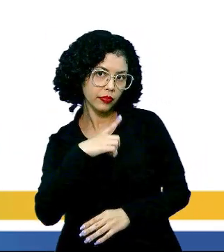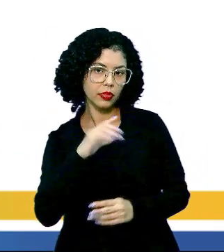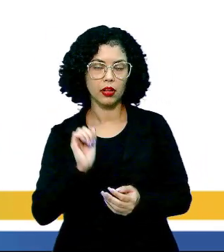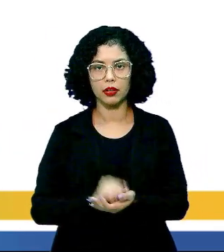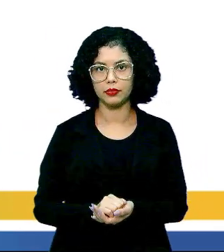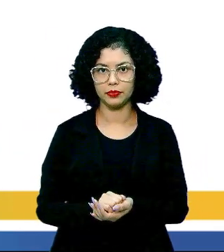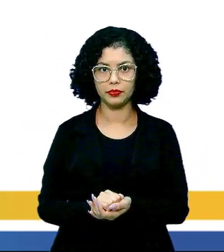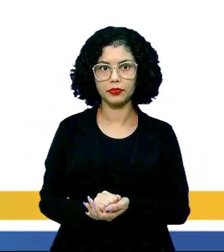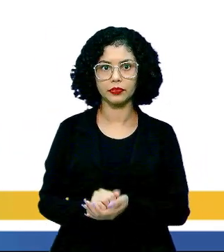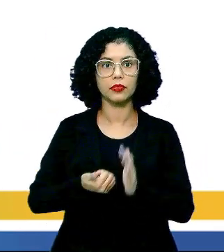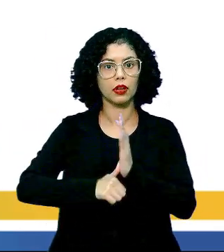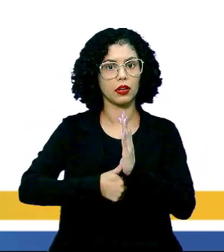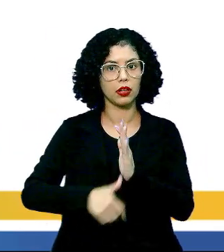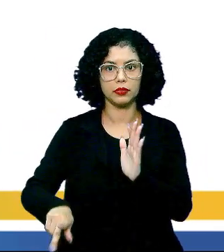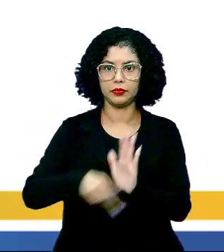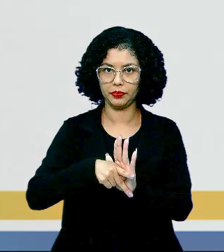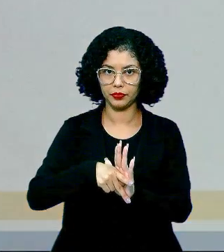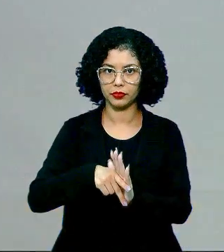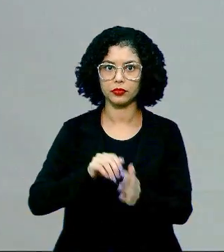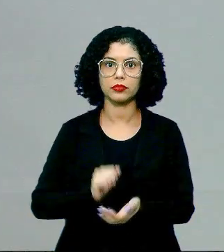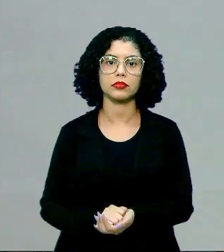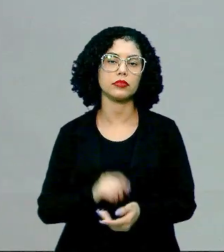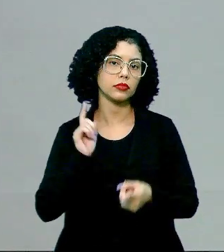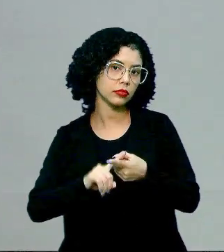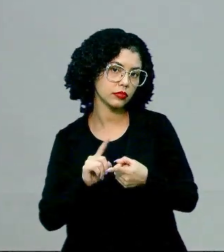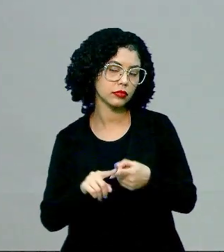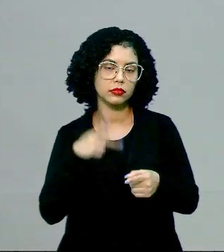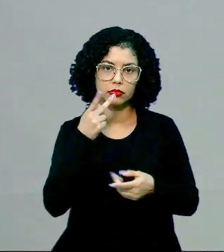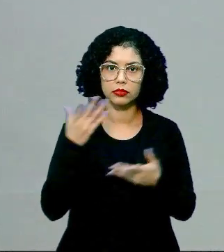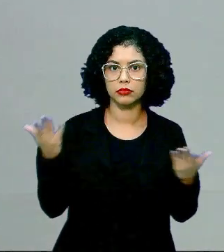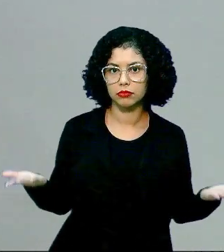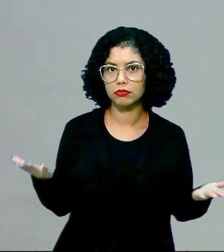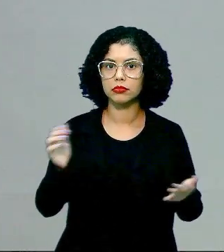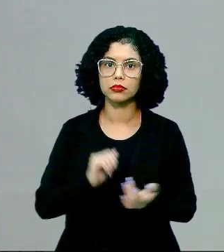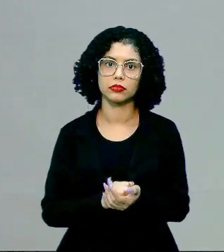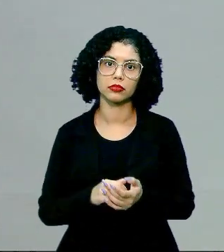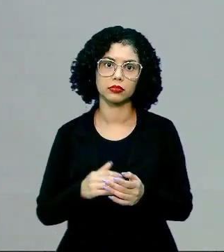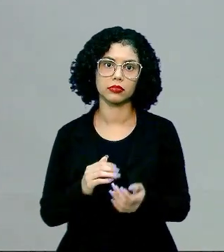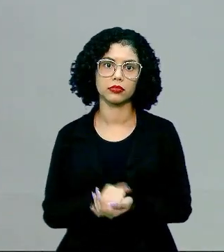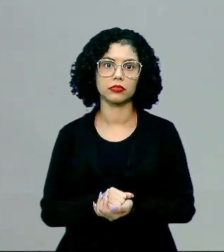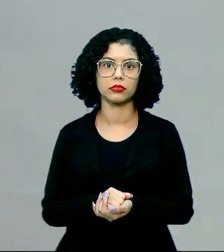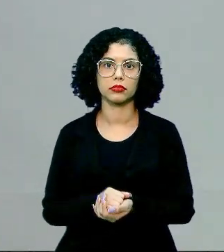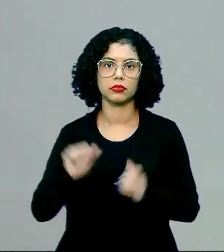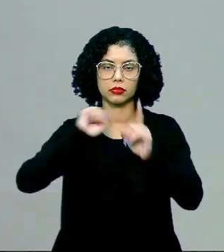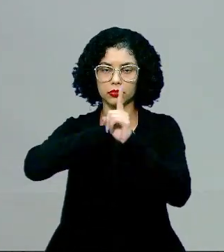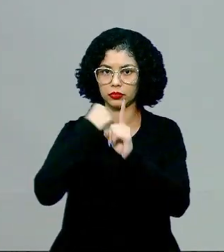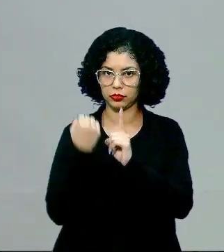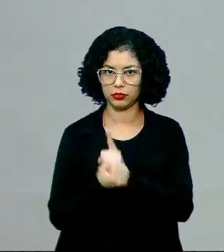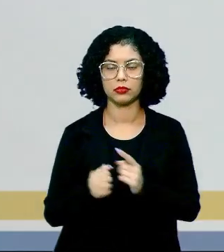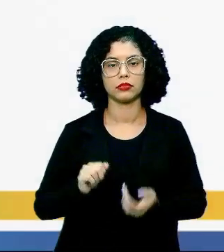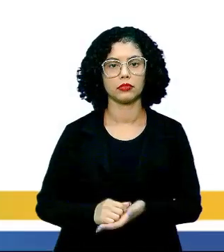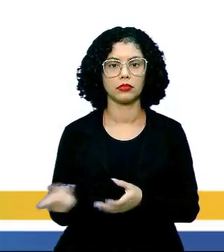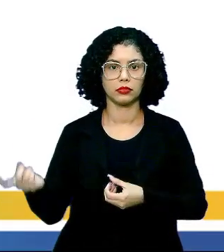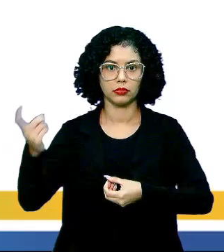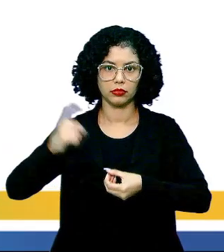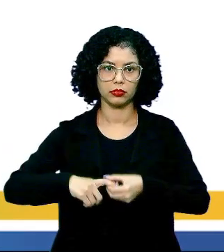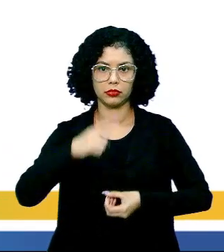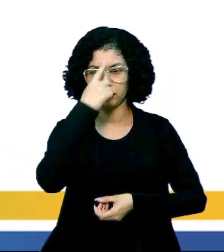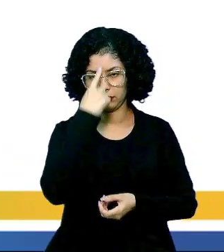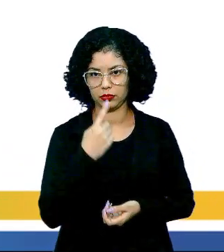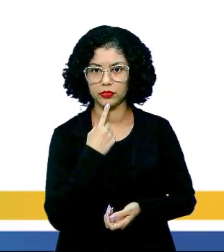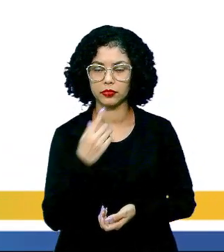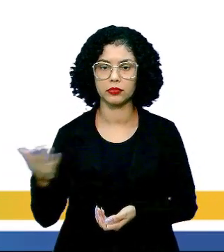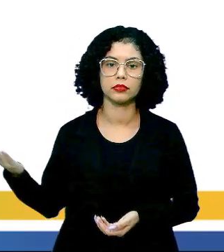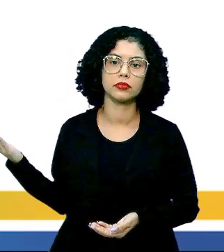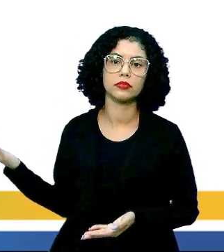tem a sua identidade própria, ou por que não dizer uma sociedade. Vamos voltar para a